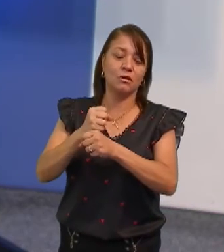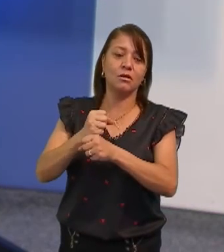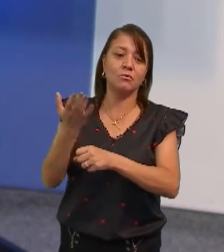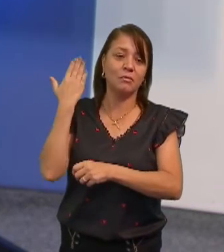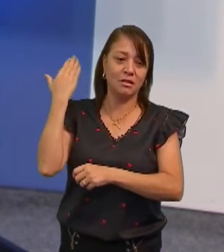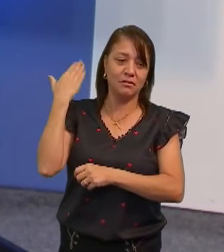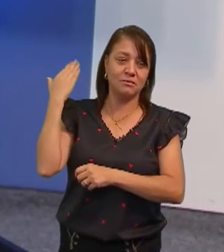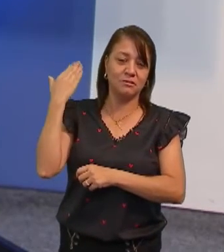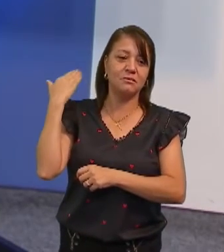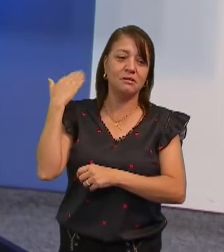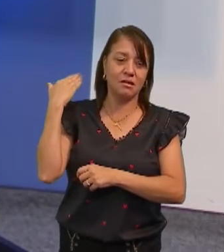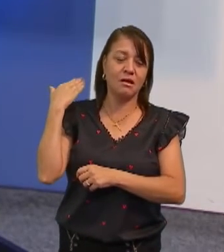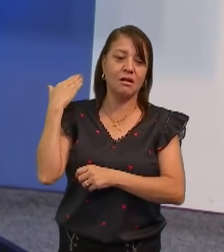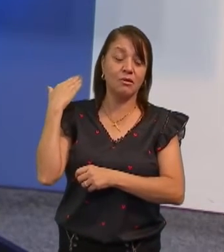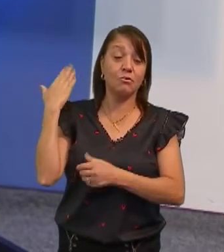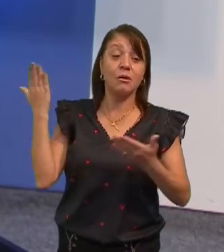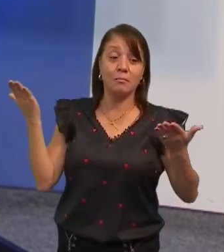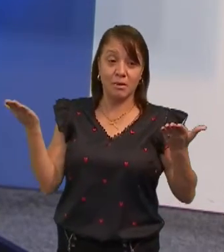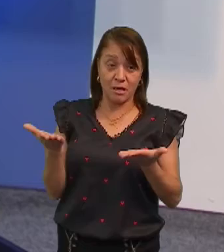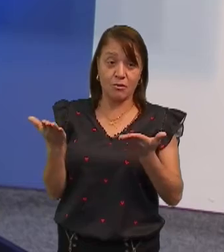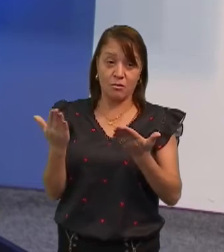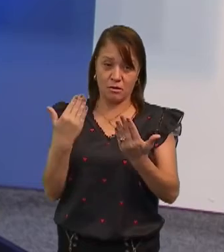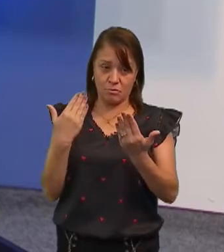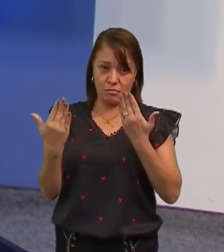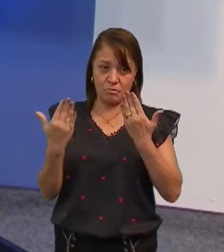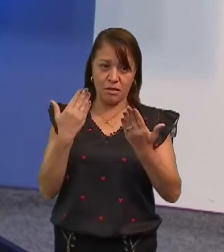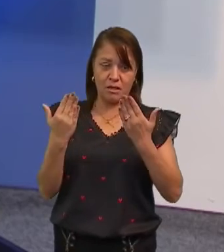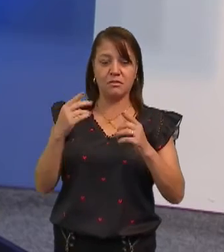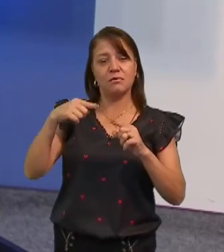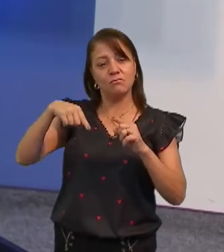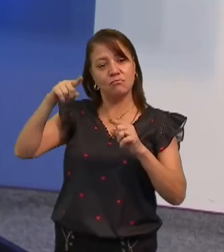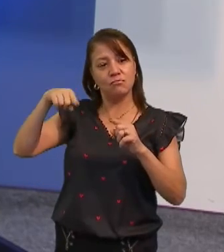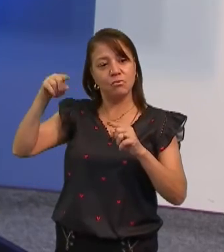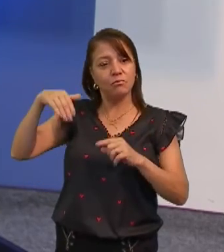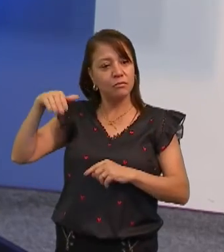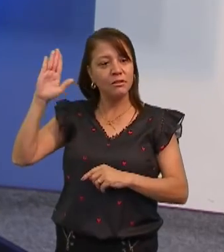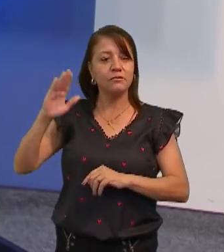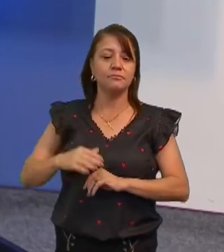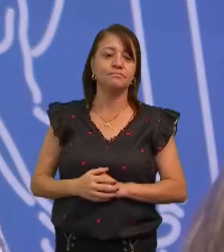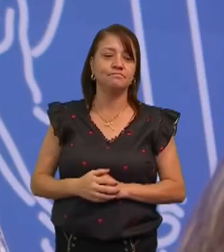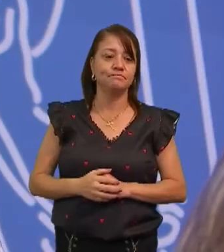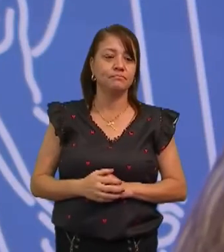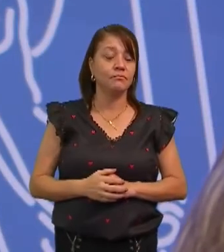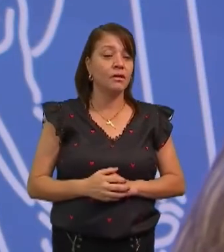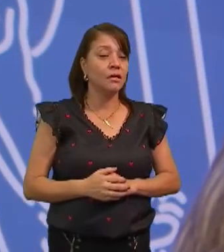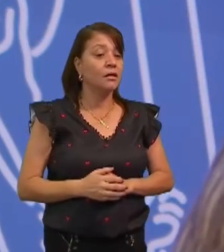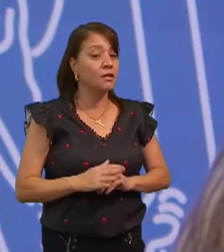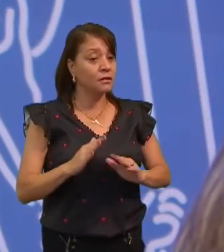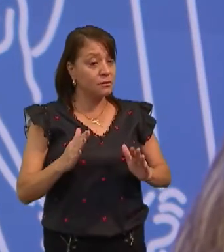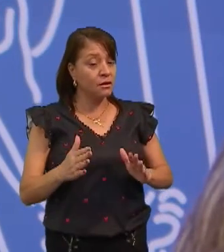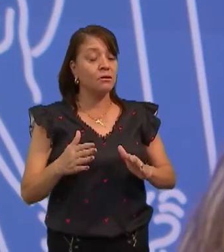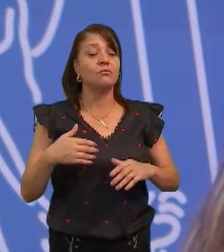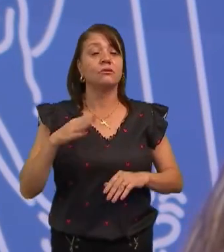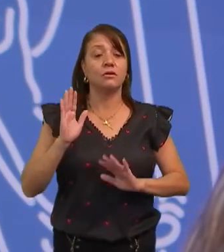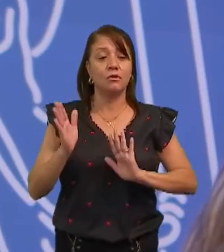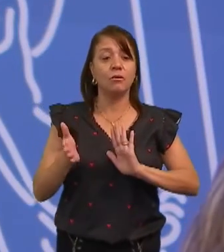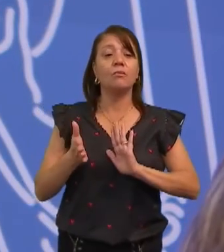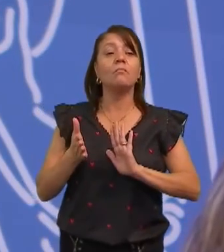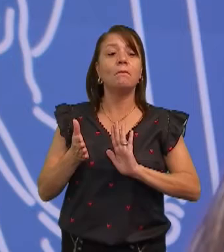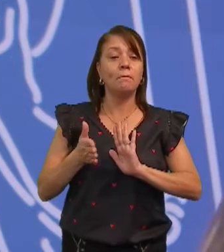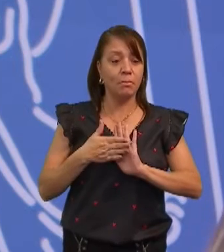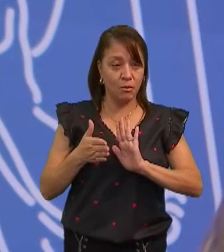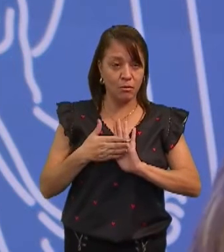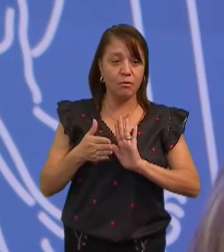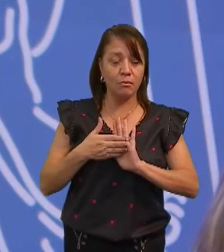2023 como é que o senhor tá acompanhando Essa questão aí da dengue no município quando nós propomos a época né a audiência pública né